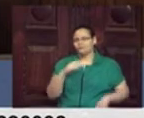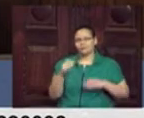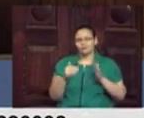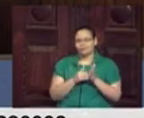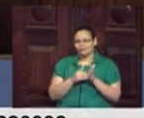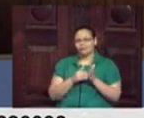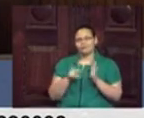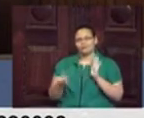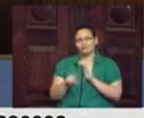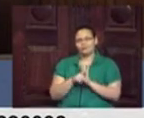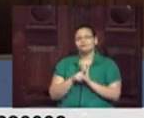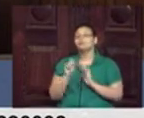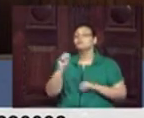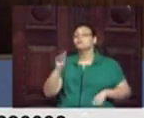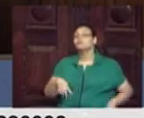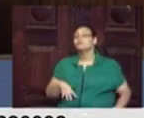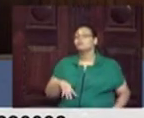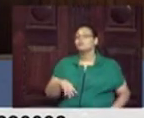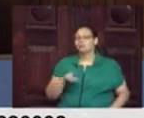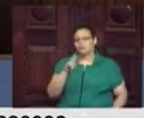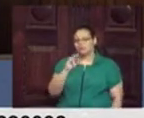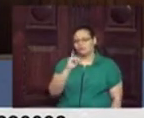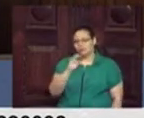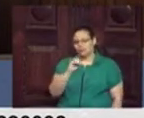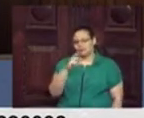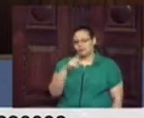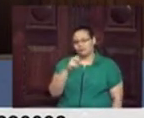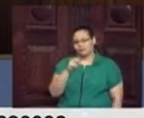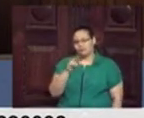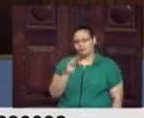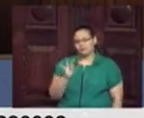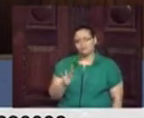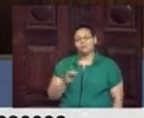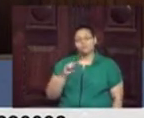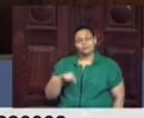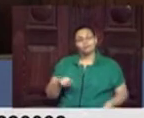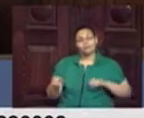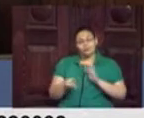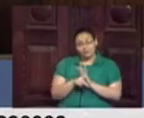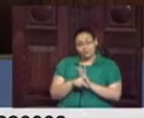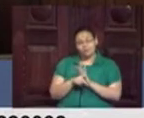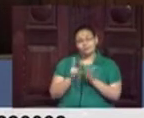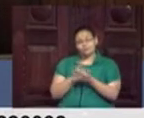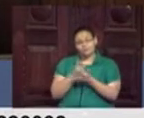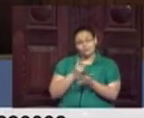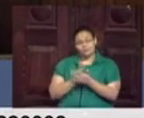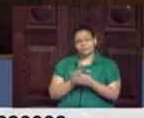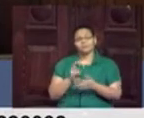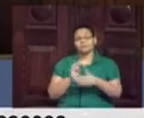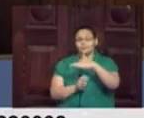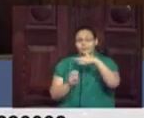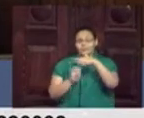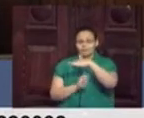Todas elas pertencem a quem? A Riopar, que pertence à FETransport. São os empresários de